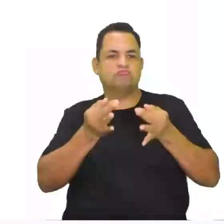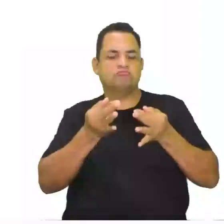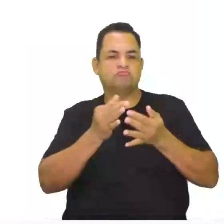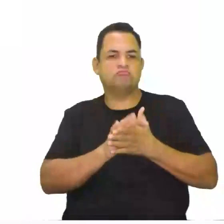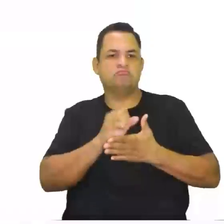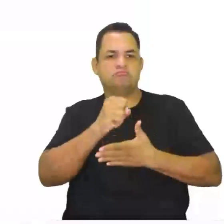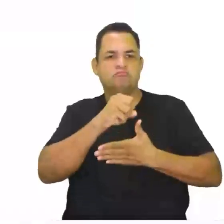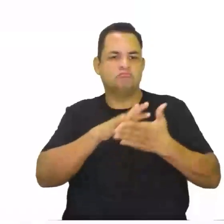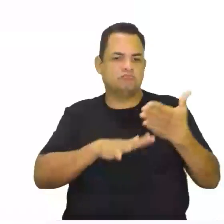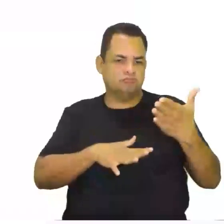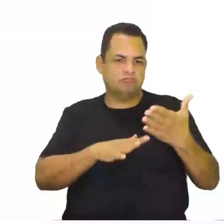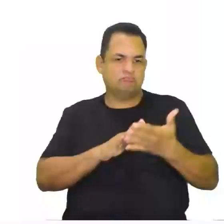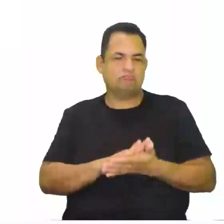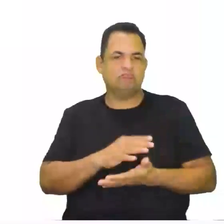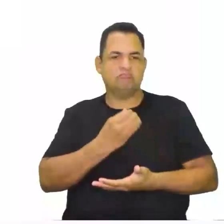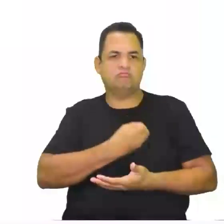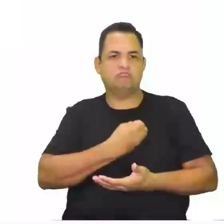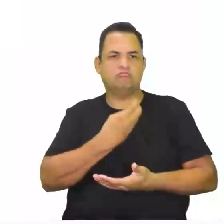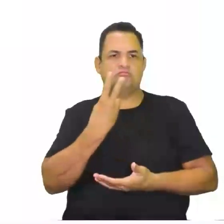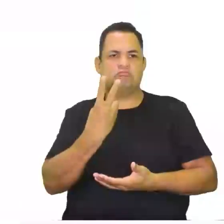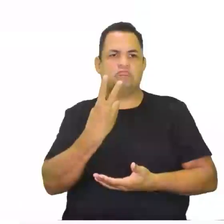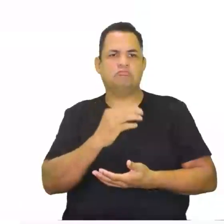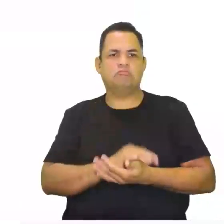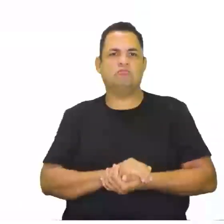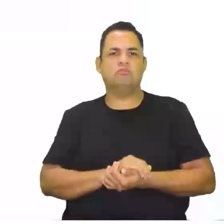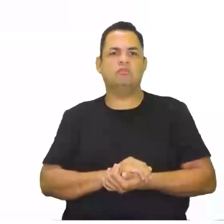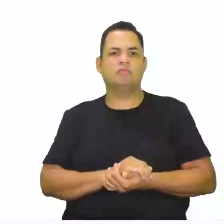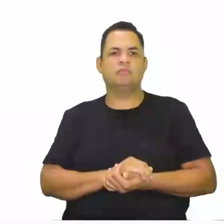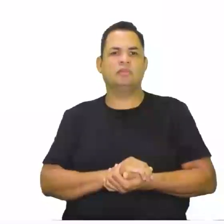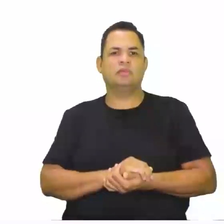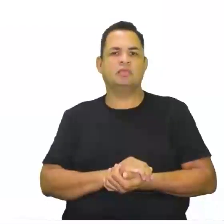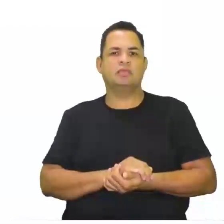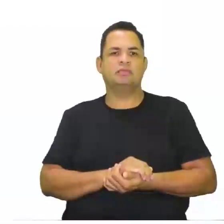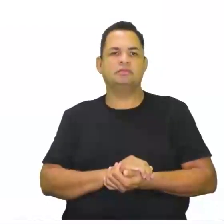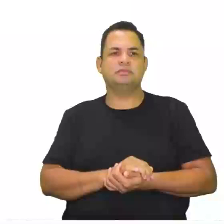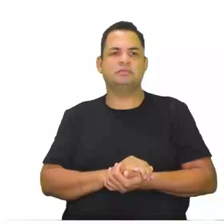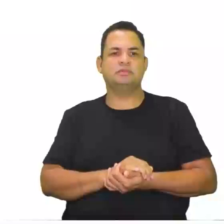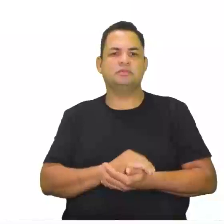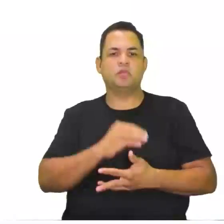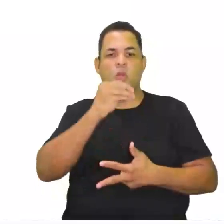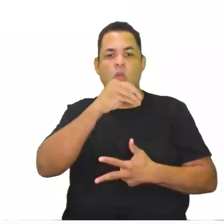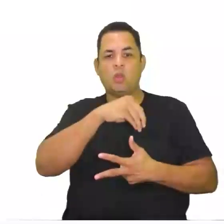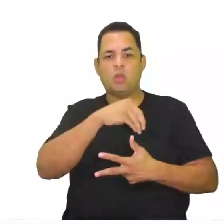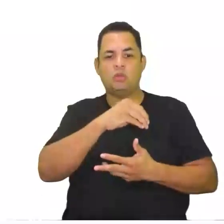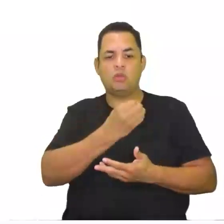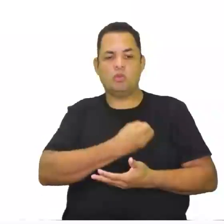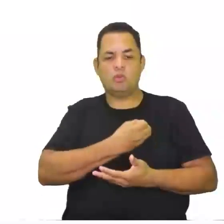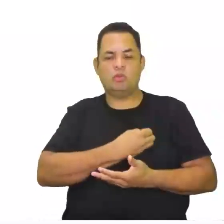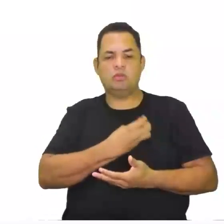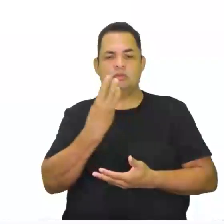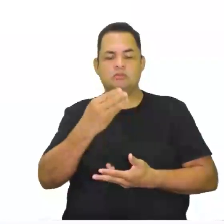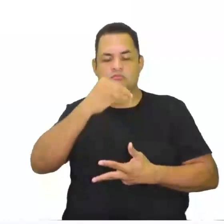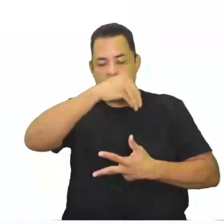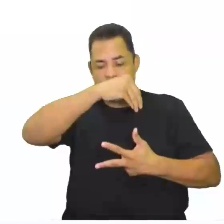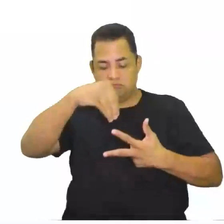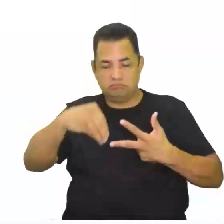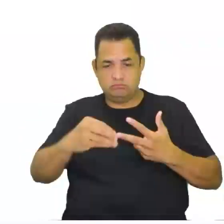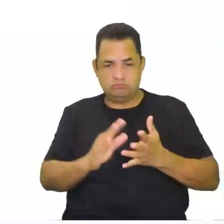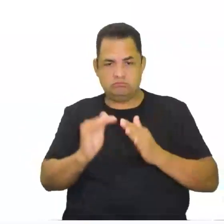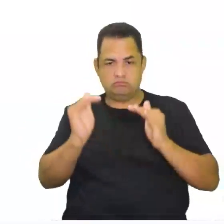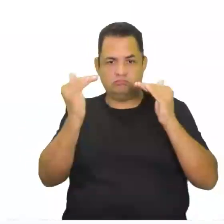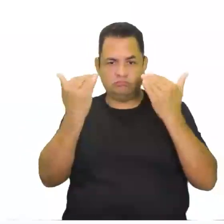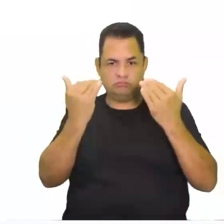a nossa questão 2. E vamos para a nossa questão de número 3, que é o